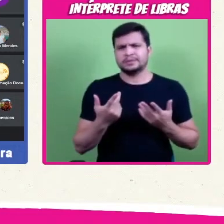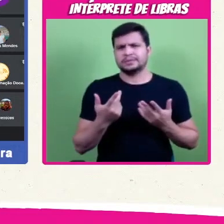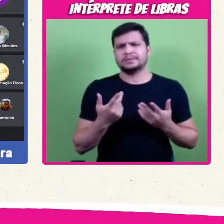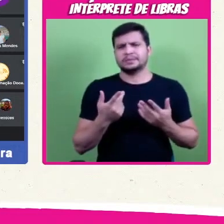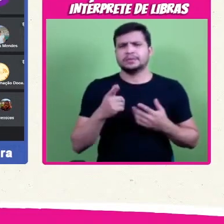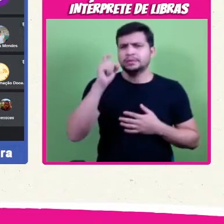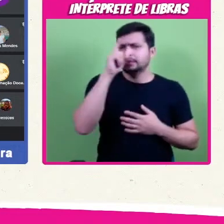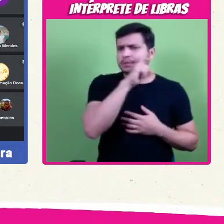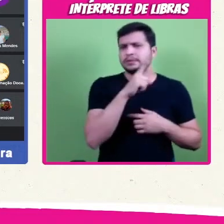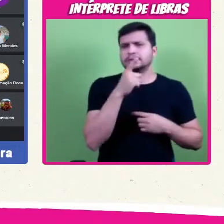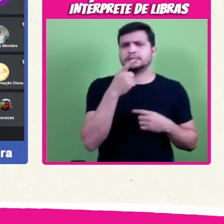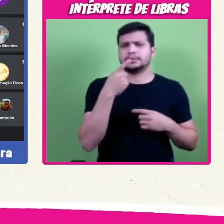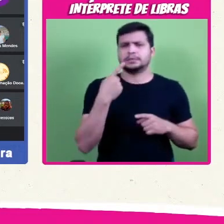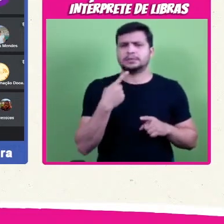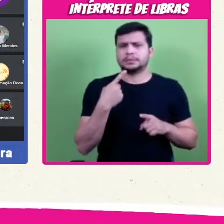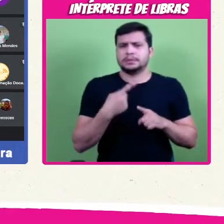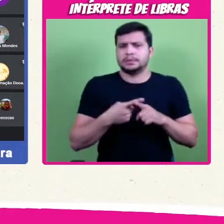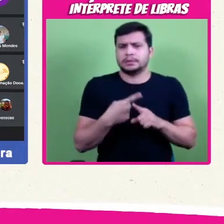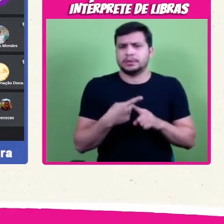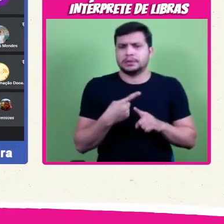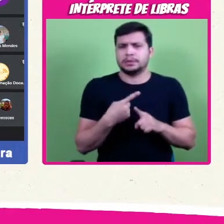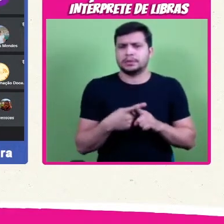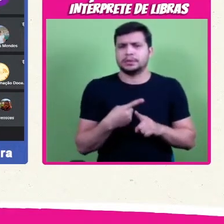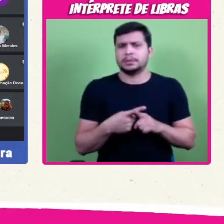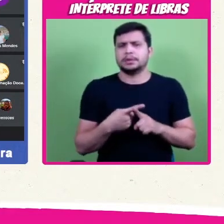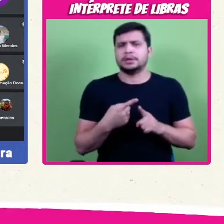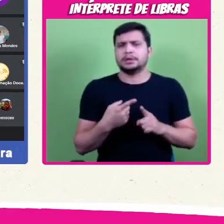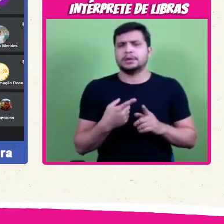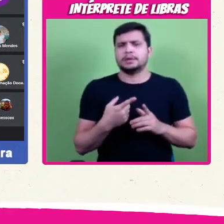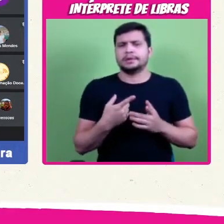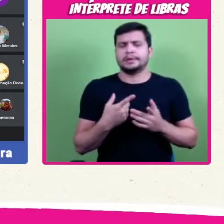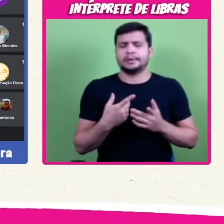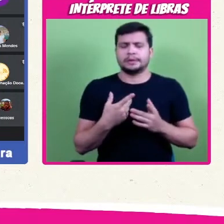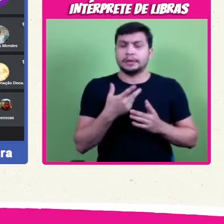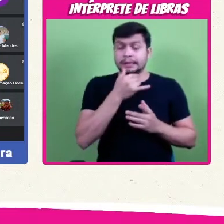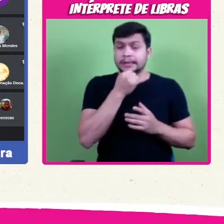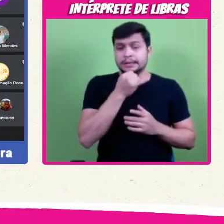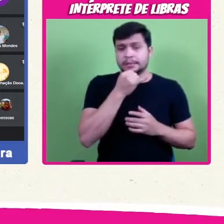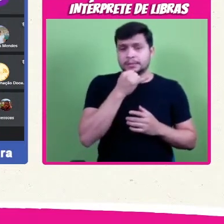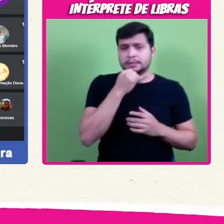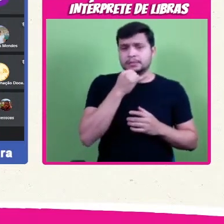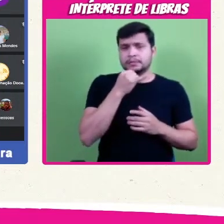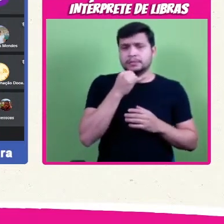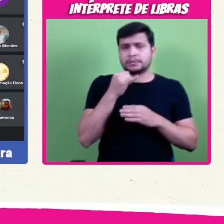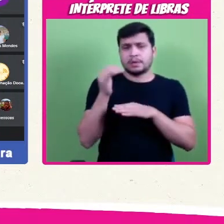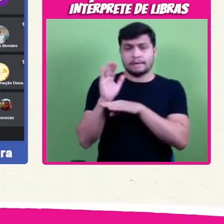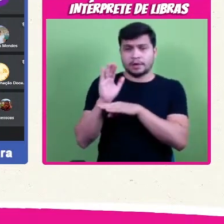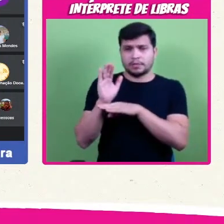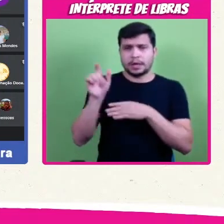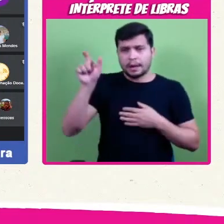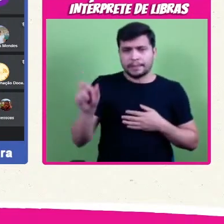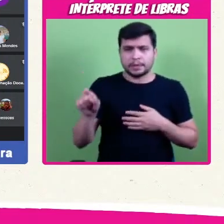está reprimindo as emoções para si mesmo, né? Aquele personagem ali, muitas pessoas olham e se veem nele,